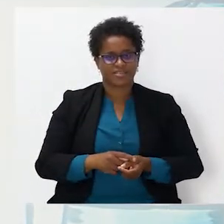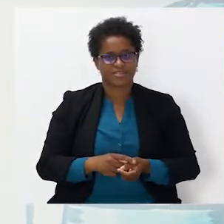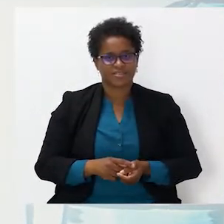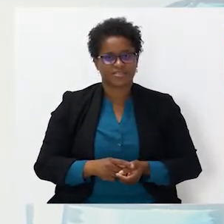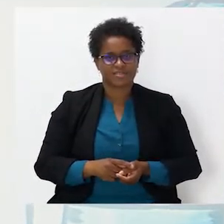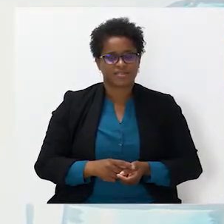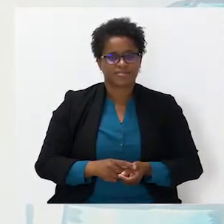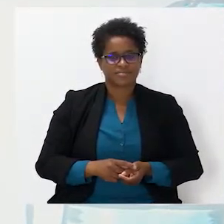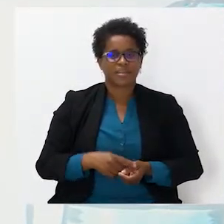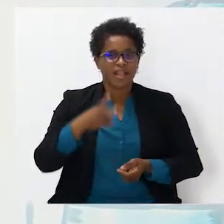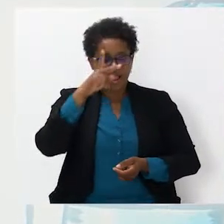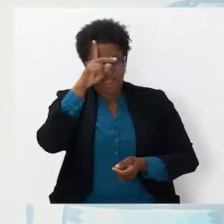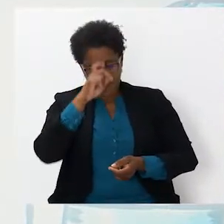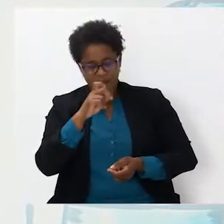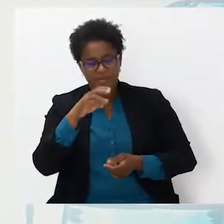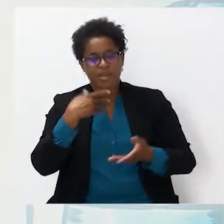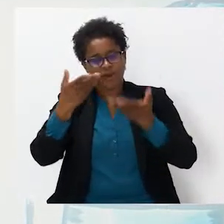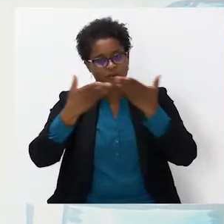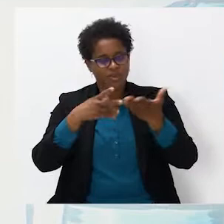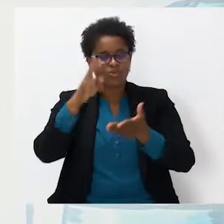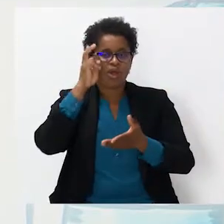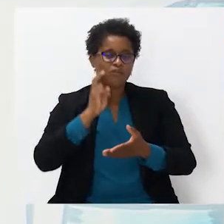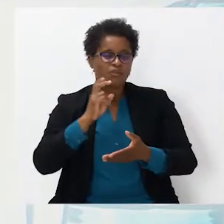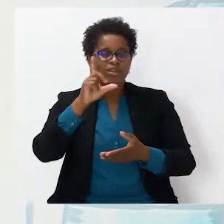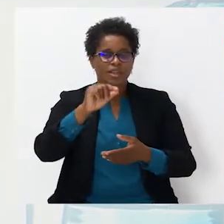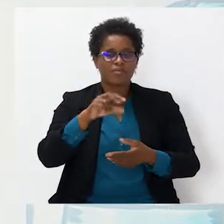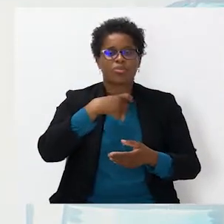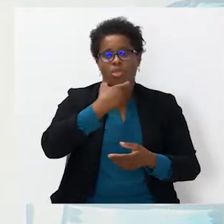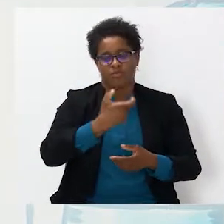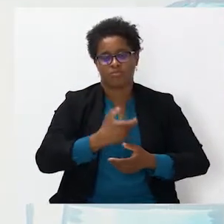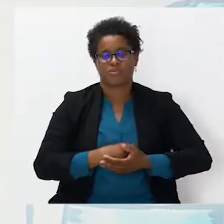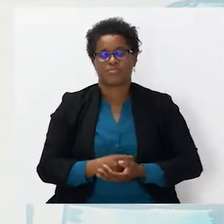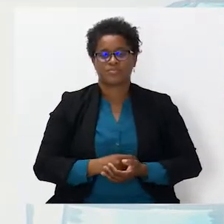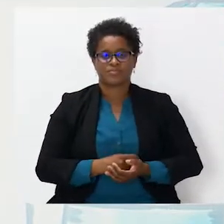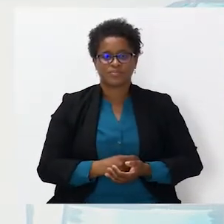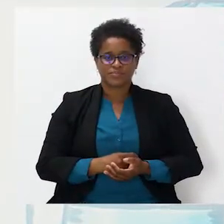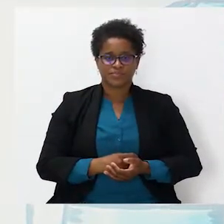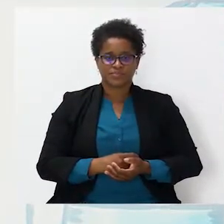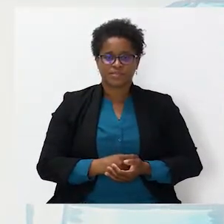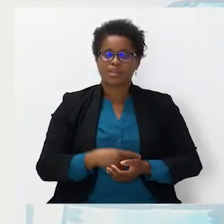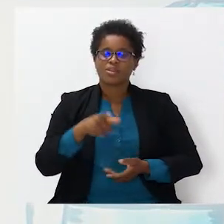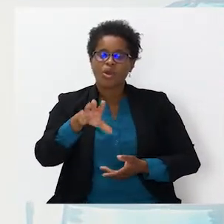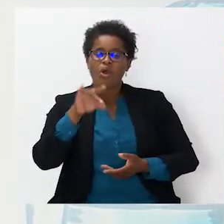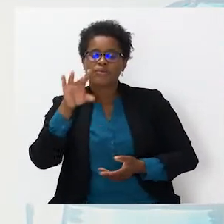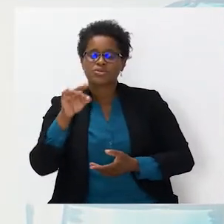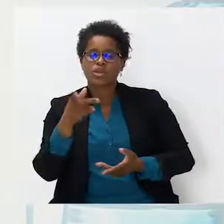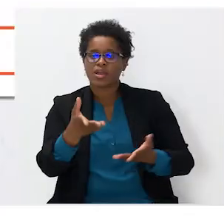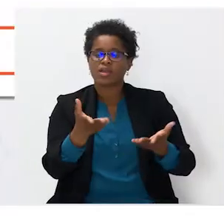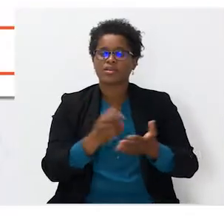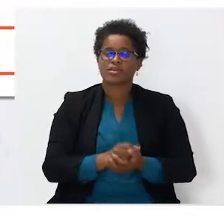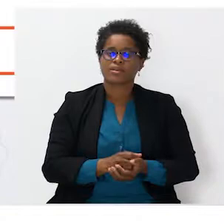da conversa do avô e do neto. Então, a opção correta